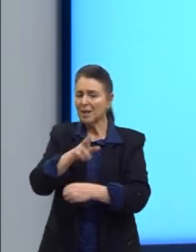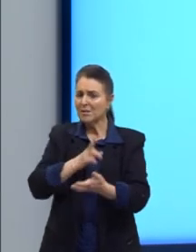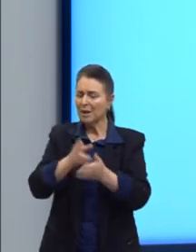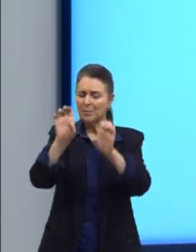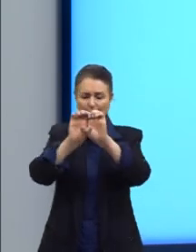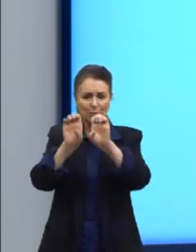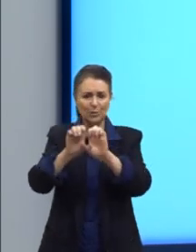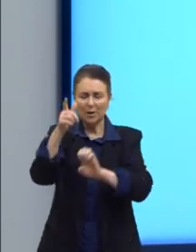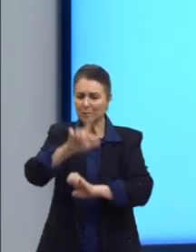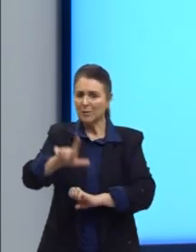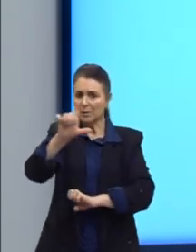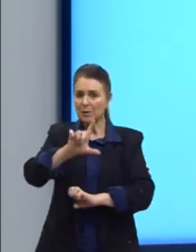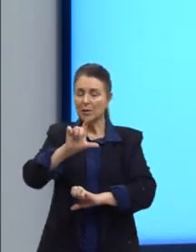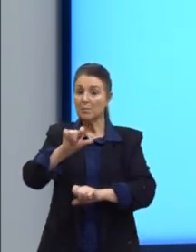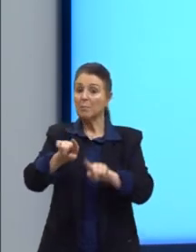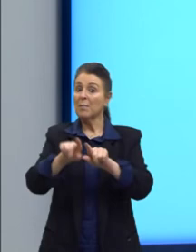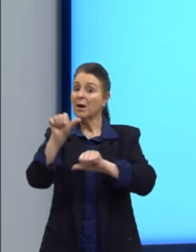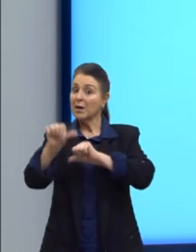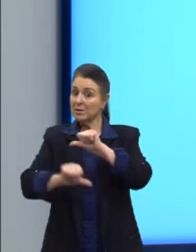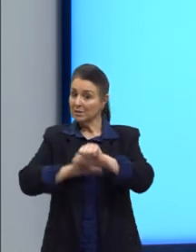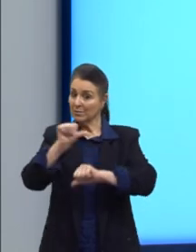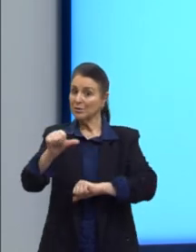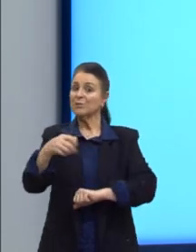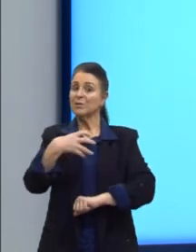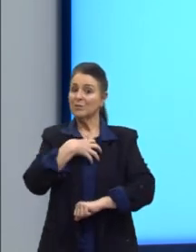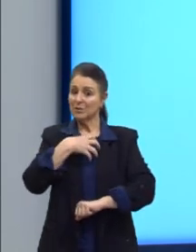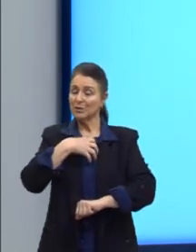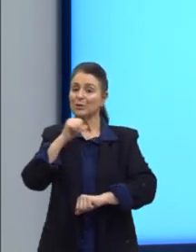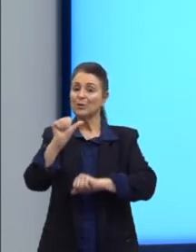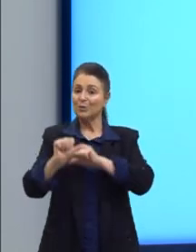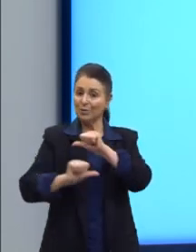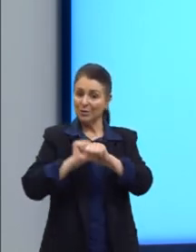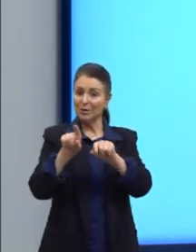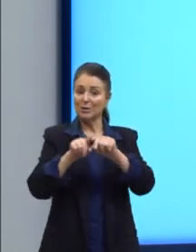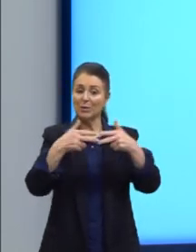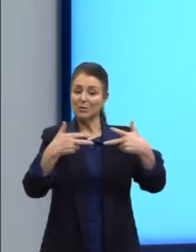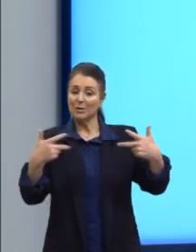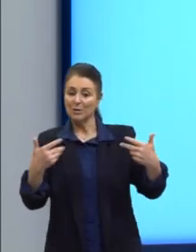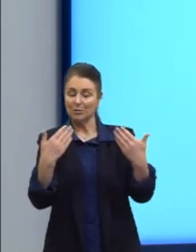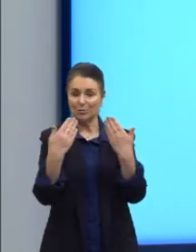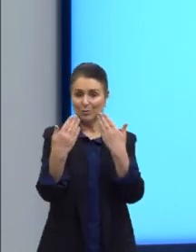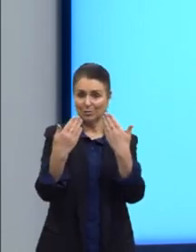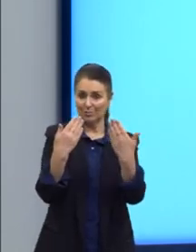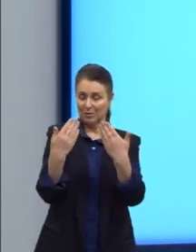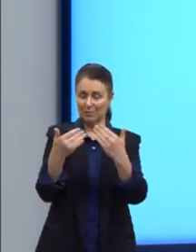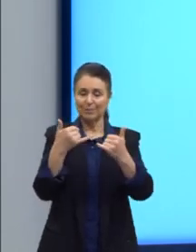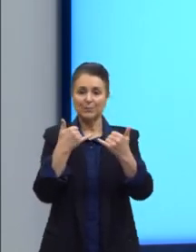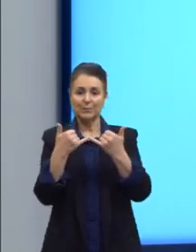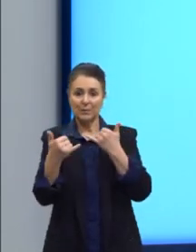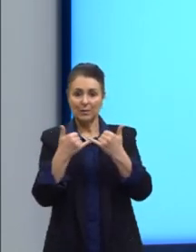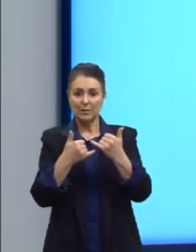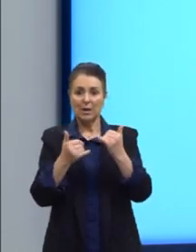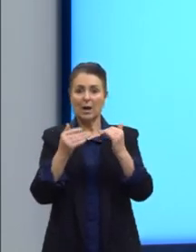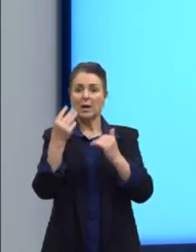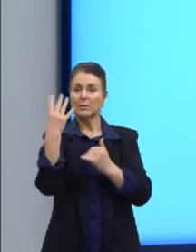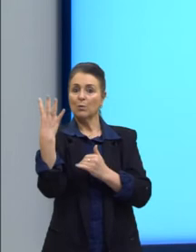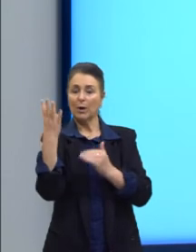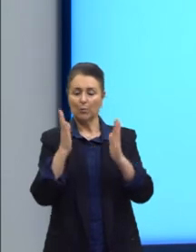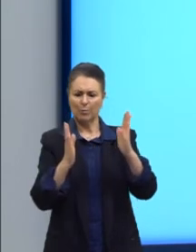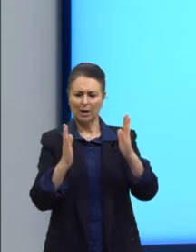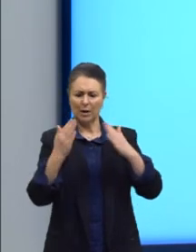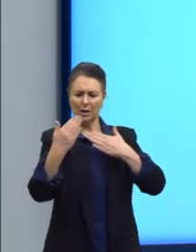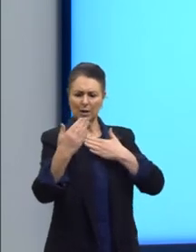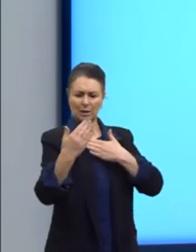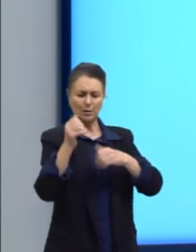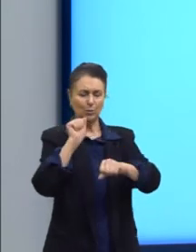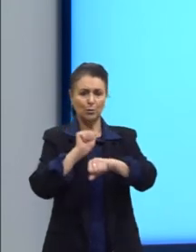né e modificam seus sentido com a troca dos elementos de comparação por exemplo as quatro paredes elas